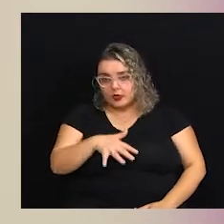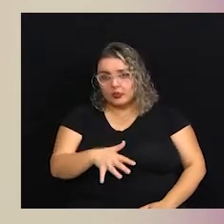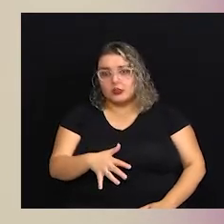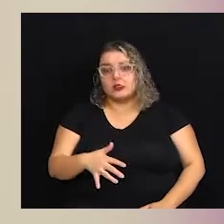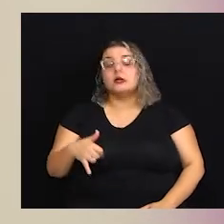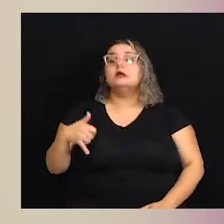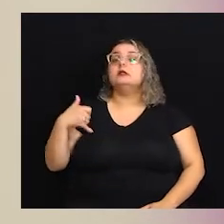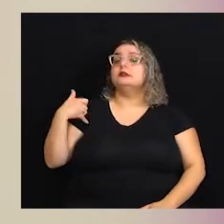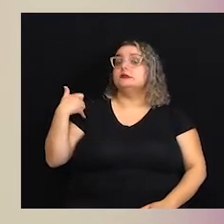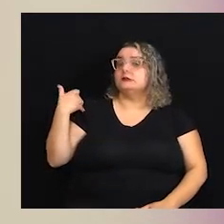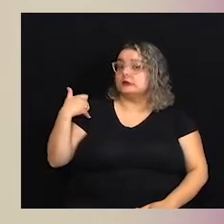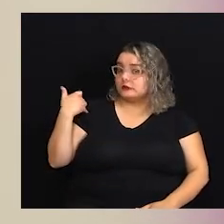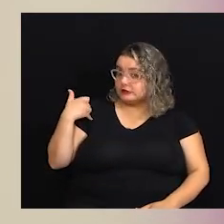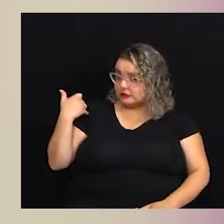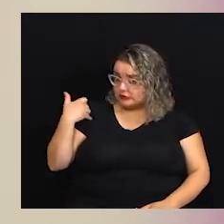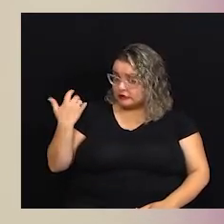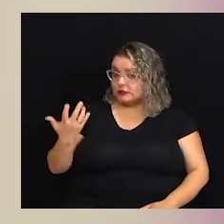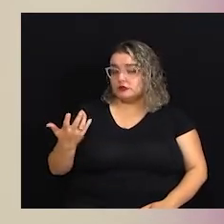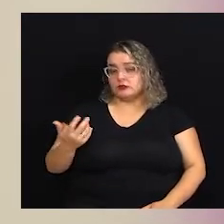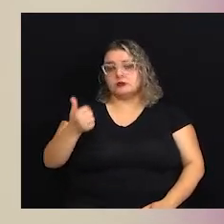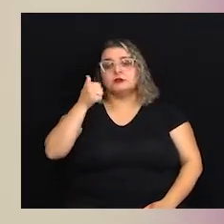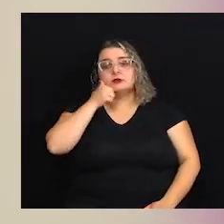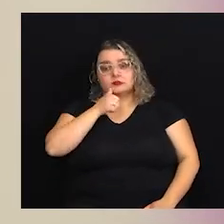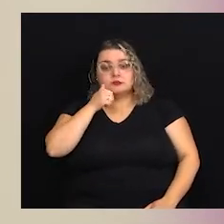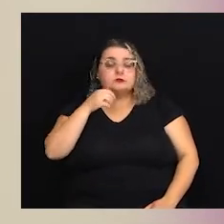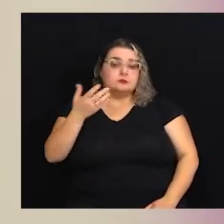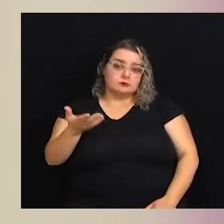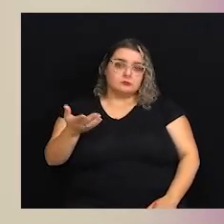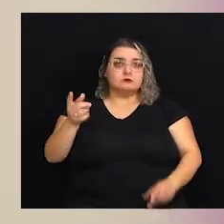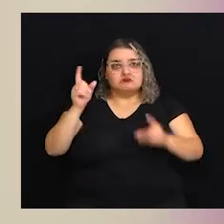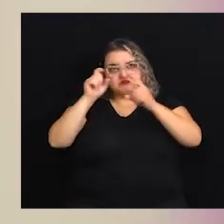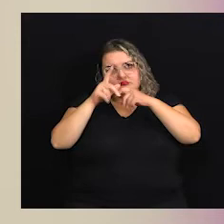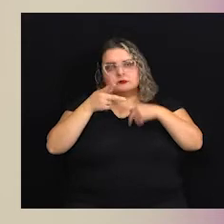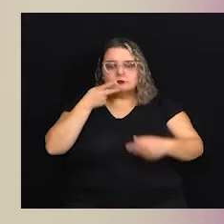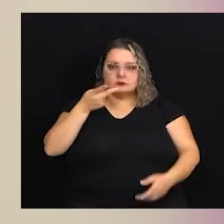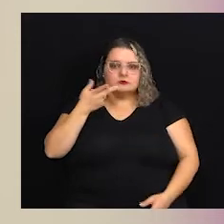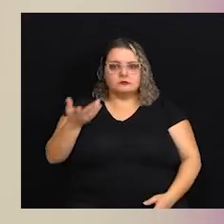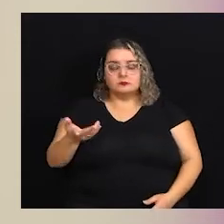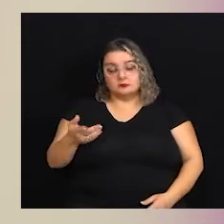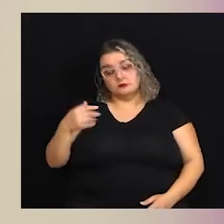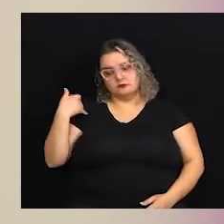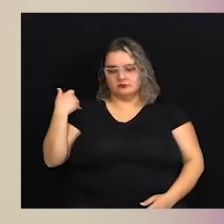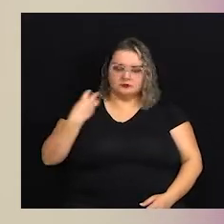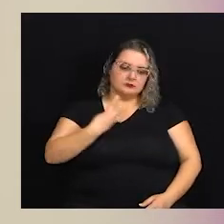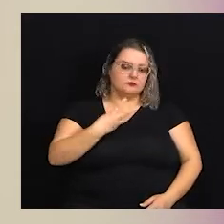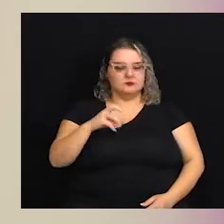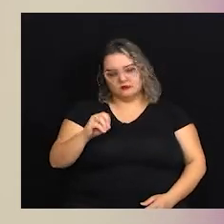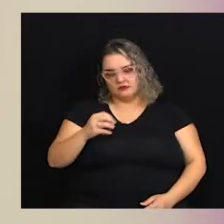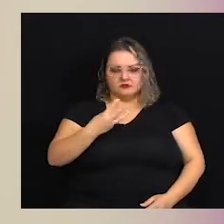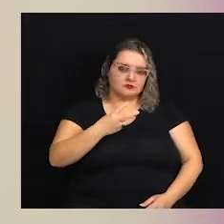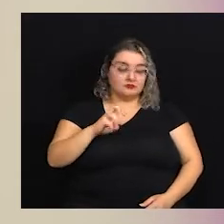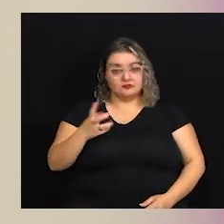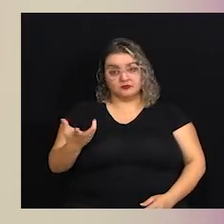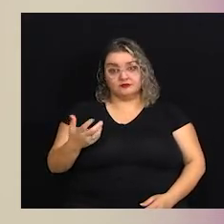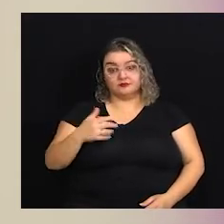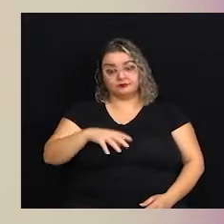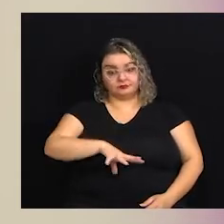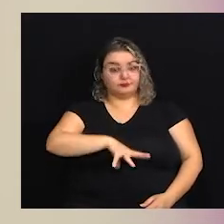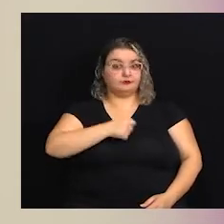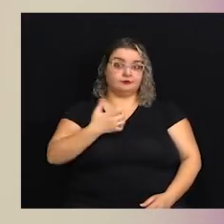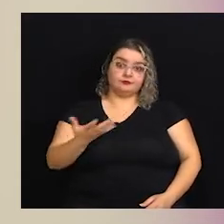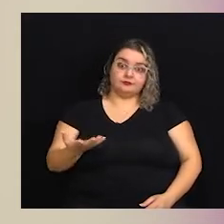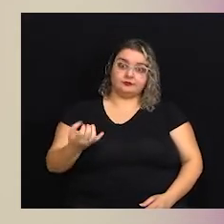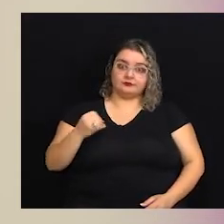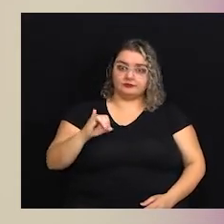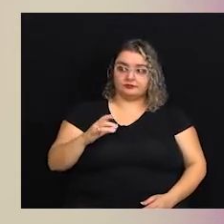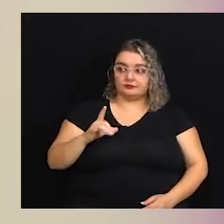menstruação, idade, a idade que a mulher já se encontra, porque é difícil falar, você está com 30, 35, você está na menopausa, só